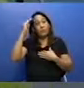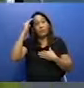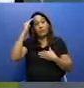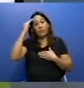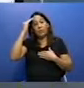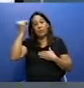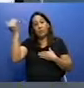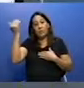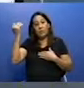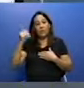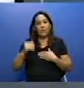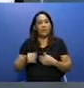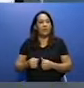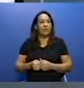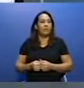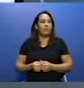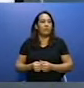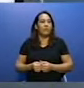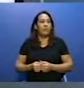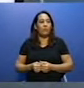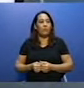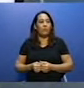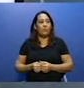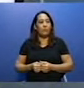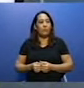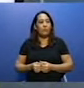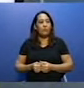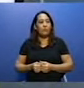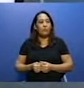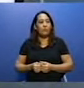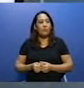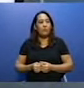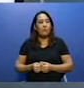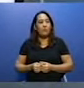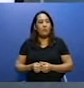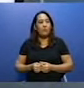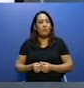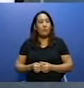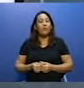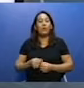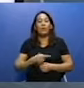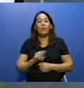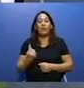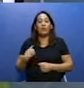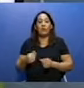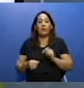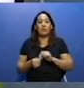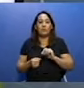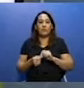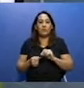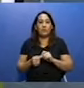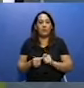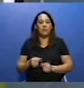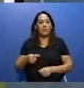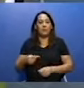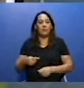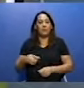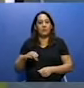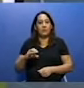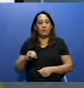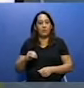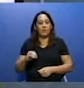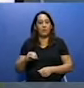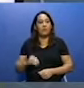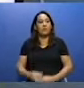aqui. Vocês não precisam copiar todo o desenho, mas aqui a gente fez o desenho das 10 para você não